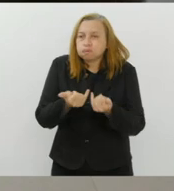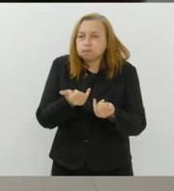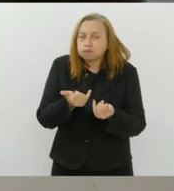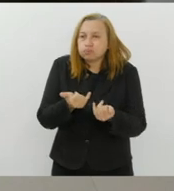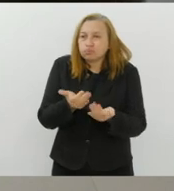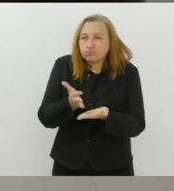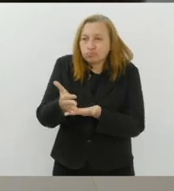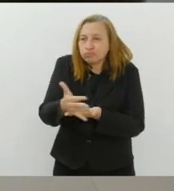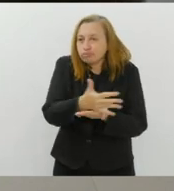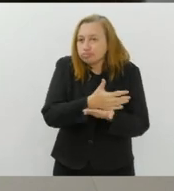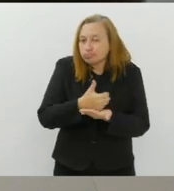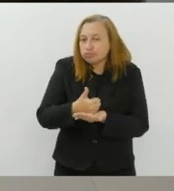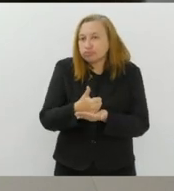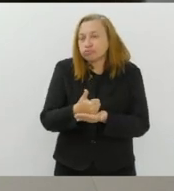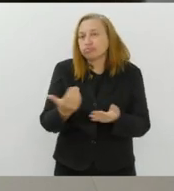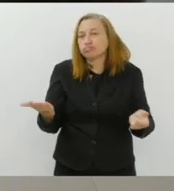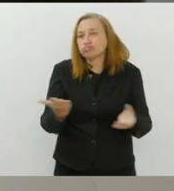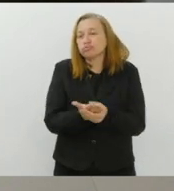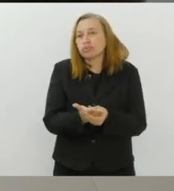processos,